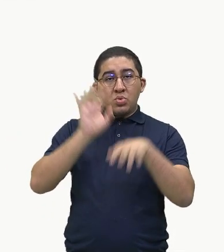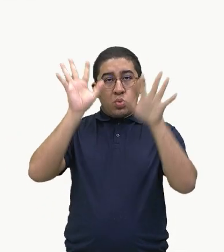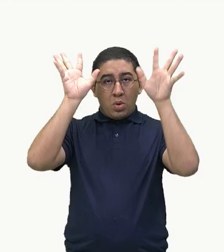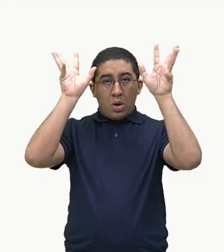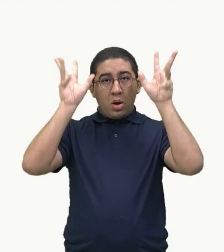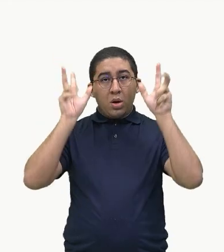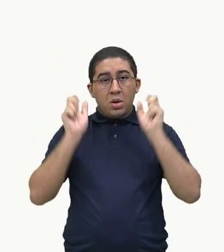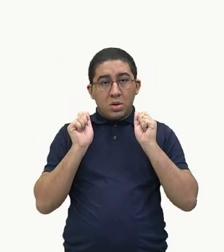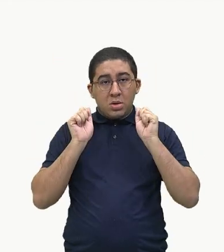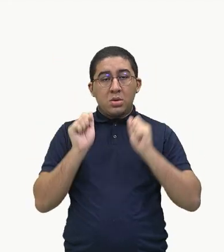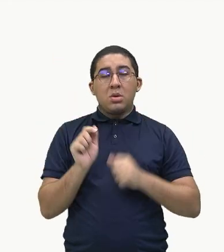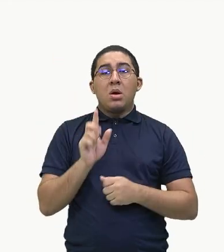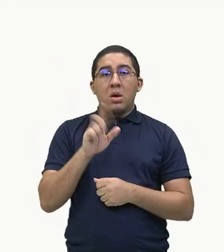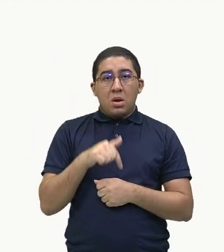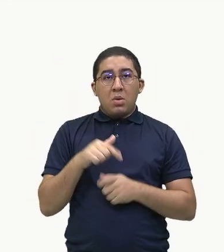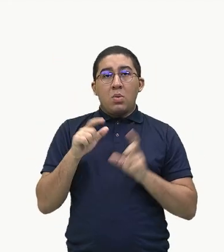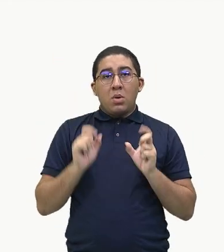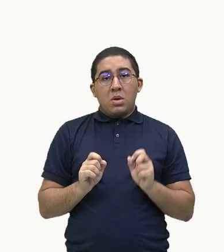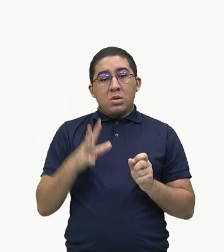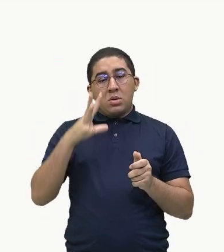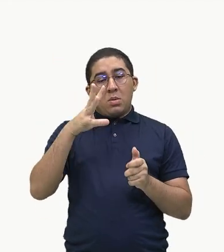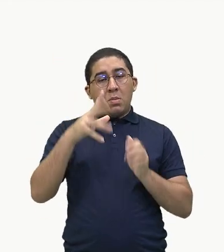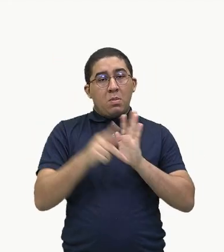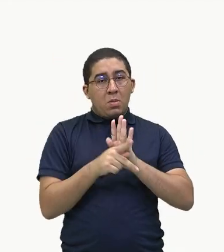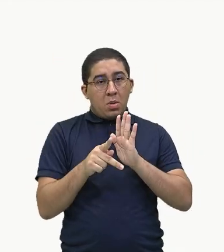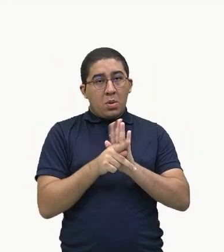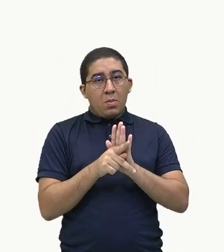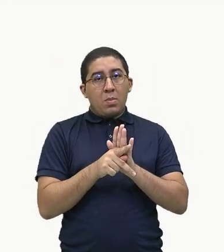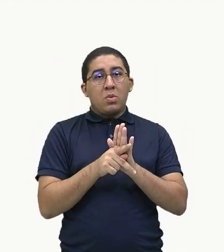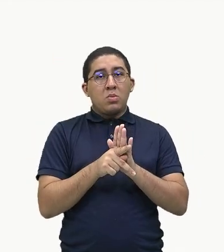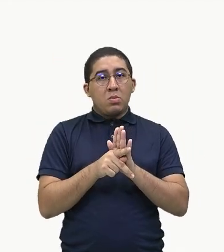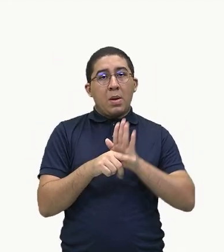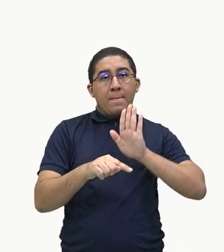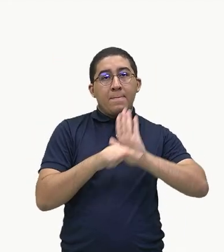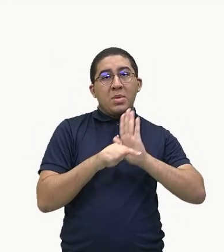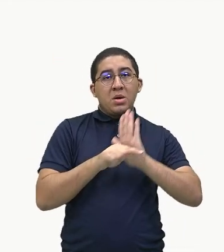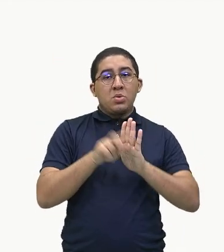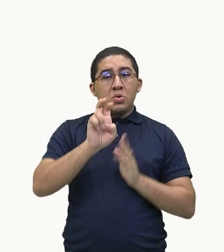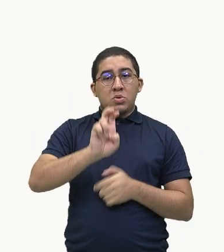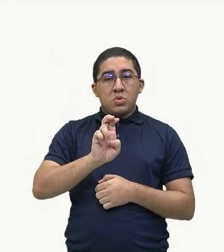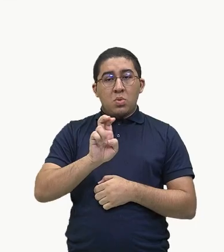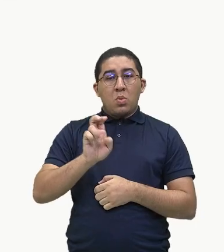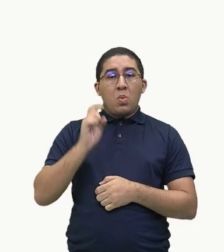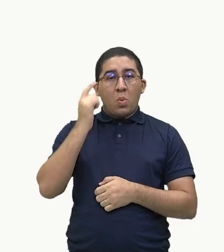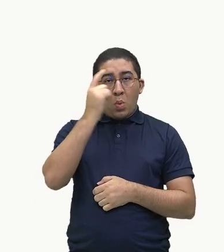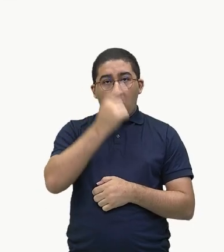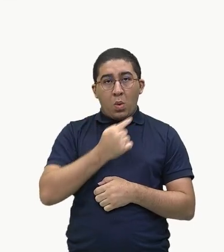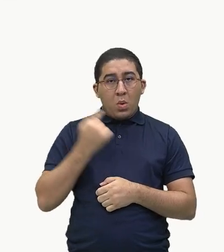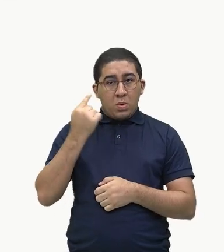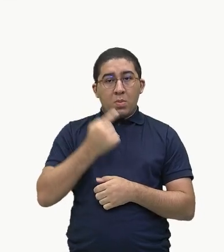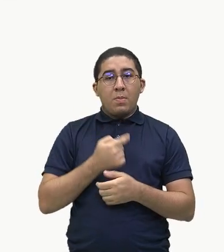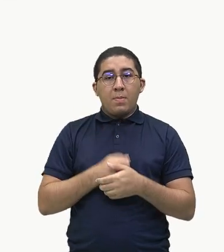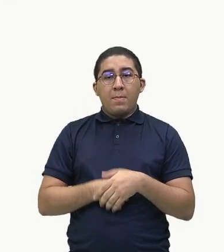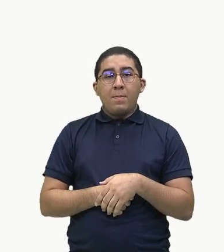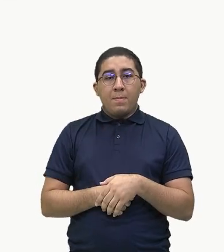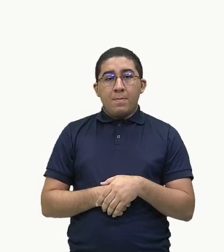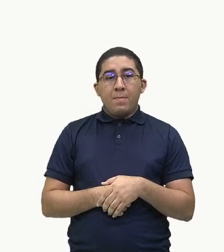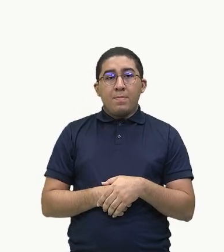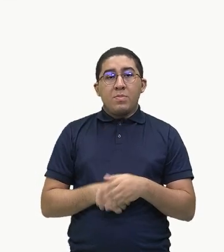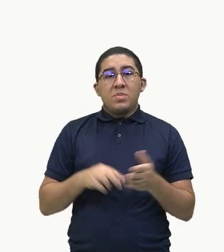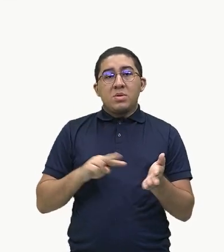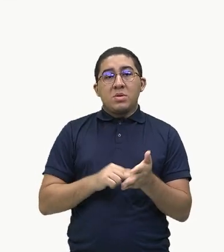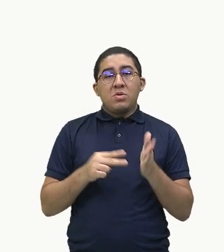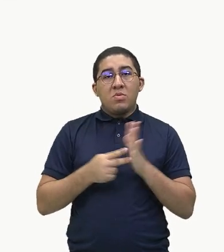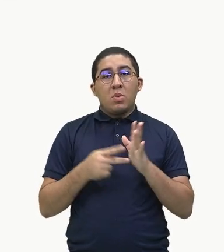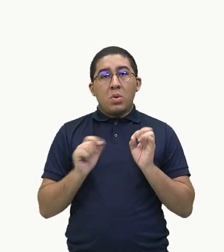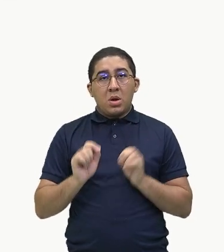está localizado aí no fuso -5. Então, isso quer dizer que o Acre